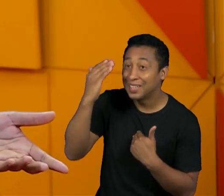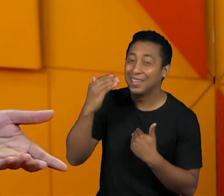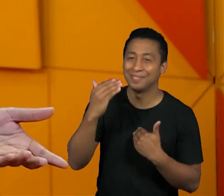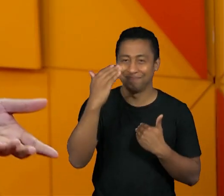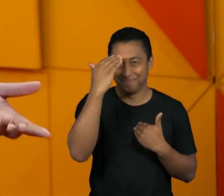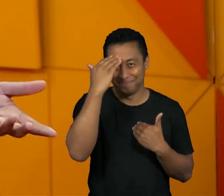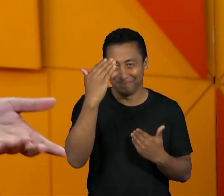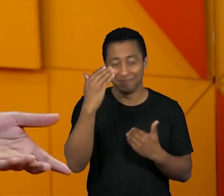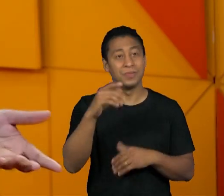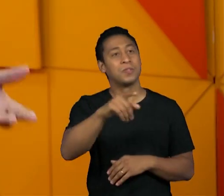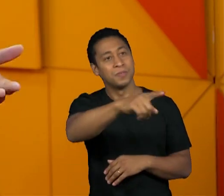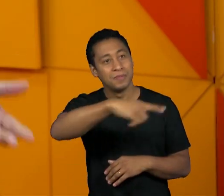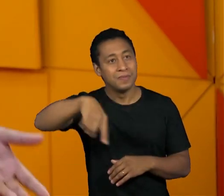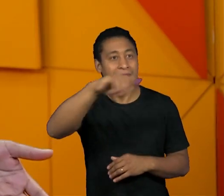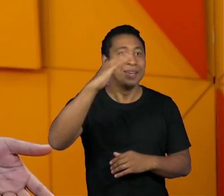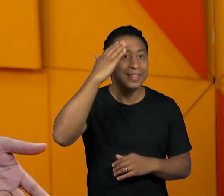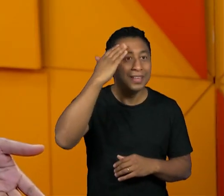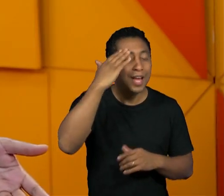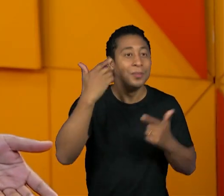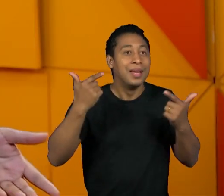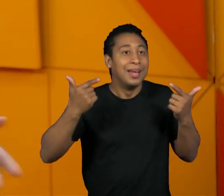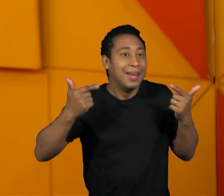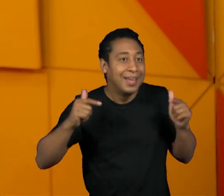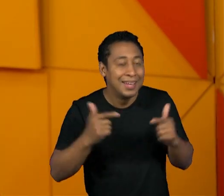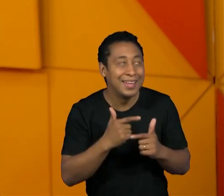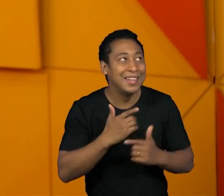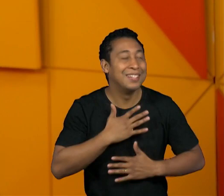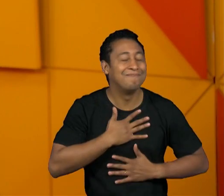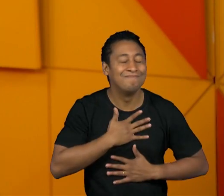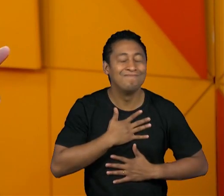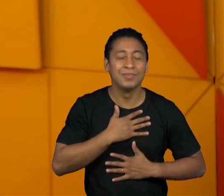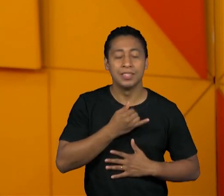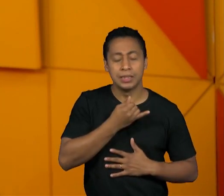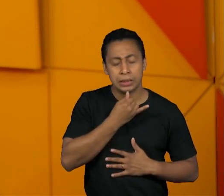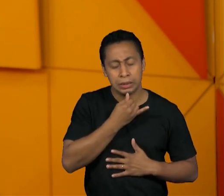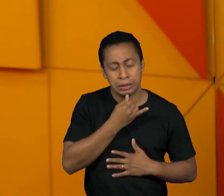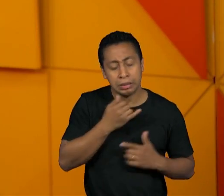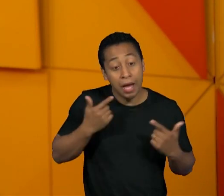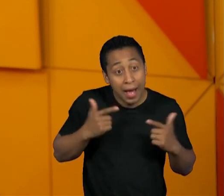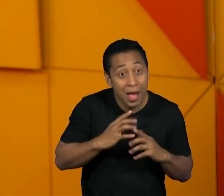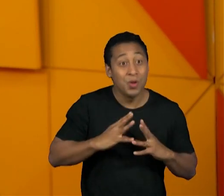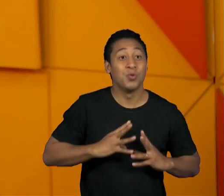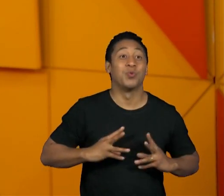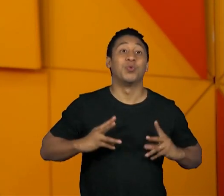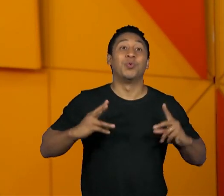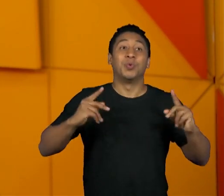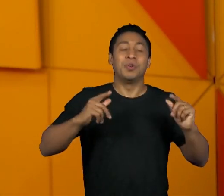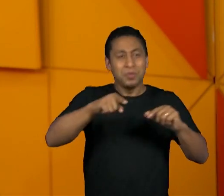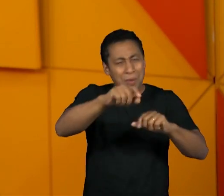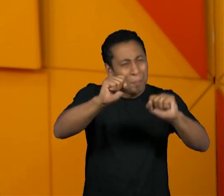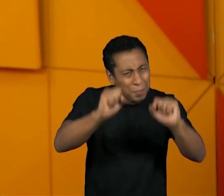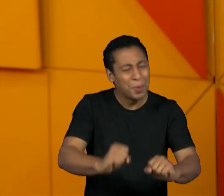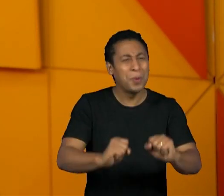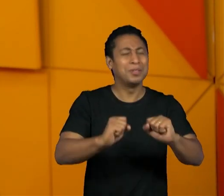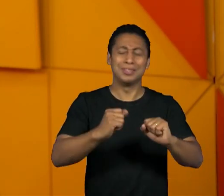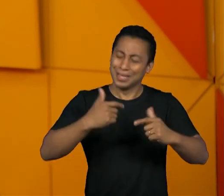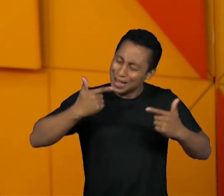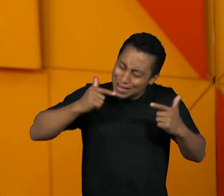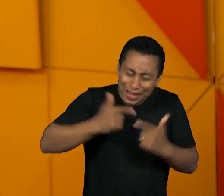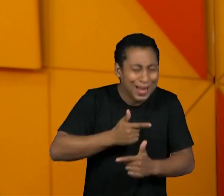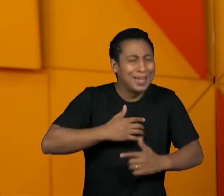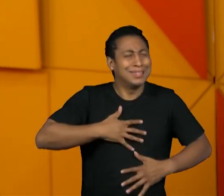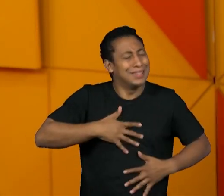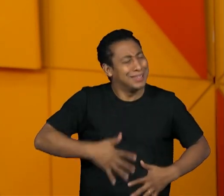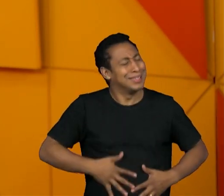sabe, na verdade, rir é realmente curativo. Você pode, então, treinar para rir mais. Ria de você, da sua